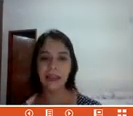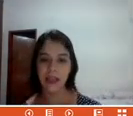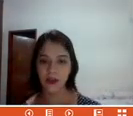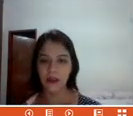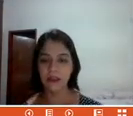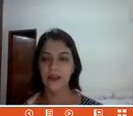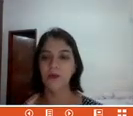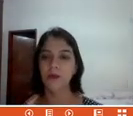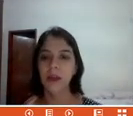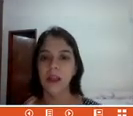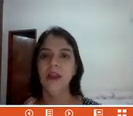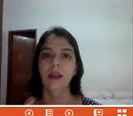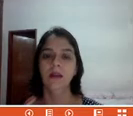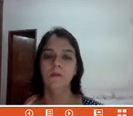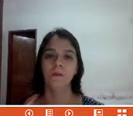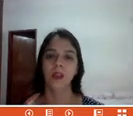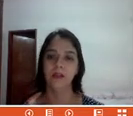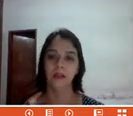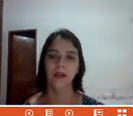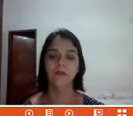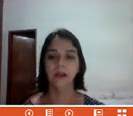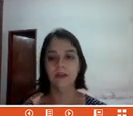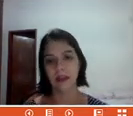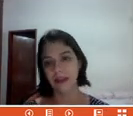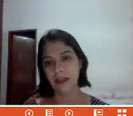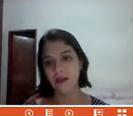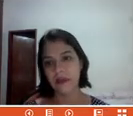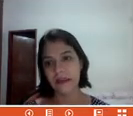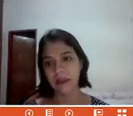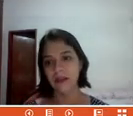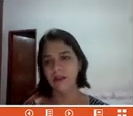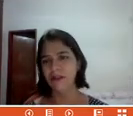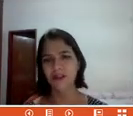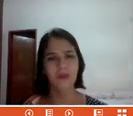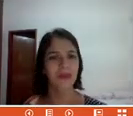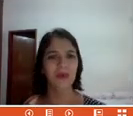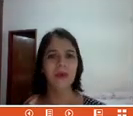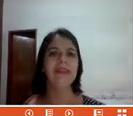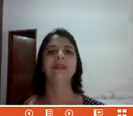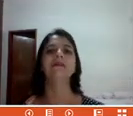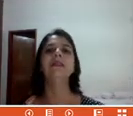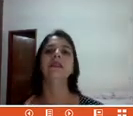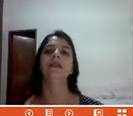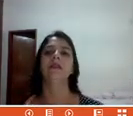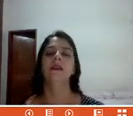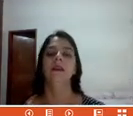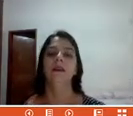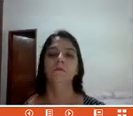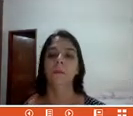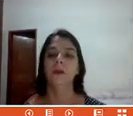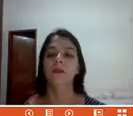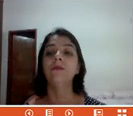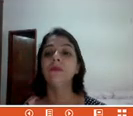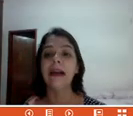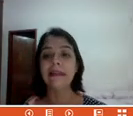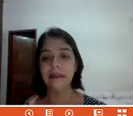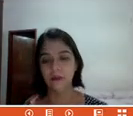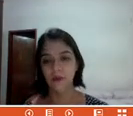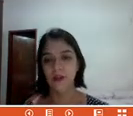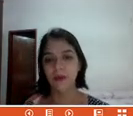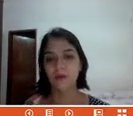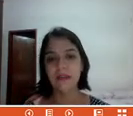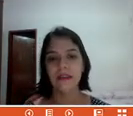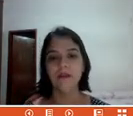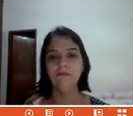sim ser reconhecida por lei. Até ela veio a ser reconhecida em 2002, então assim, não faz